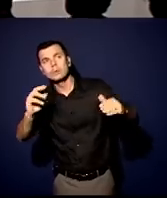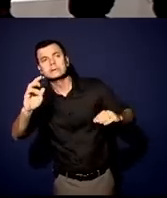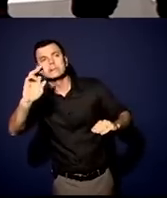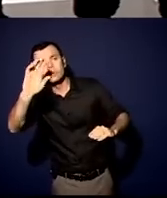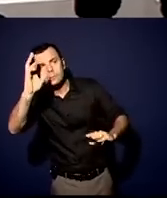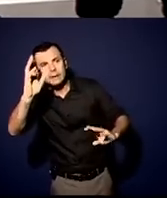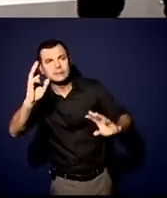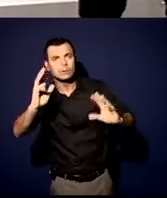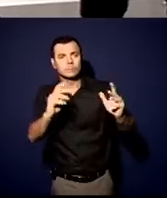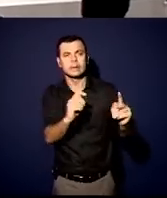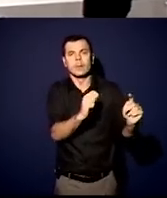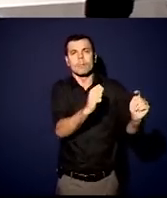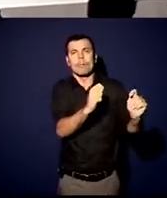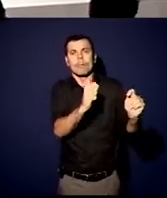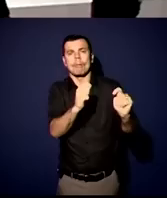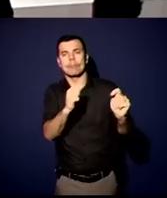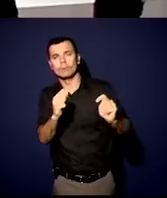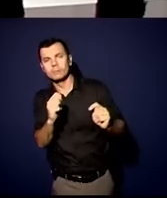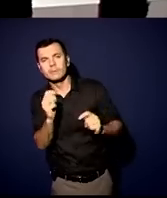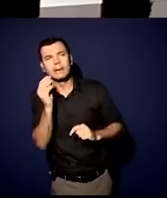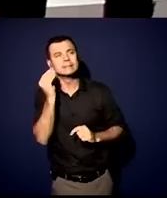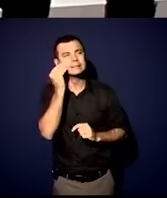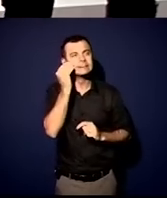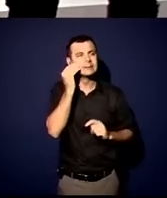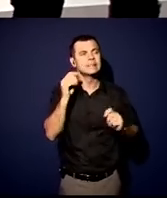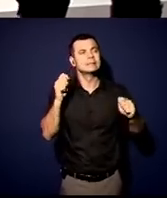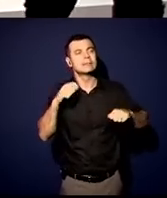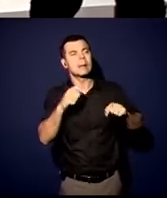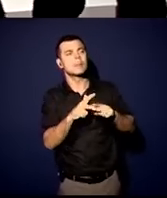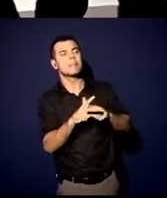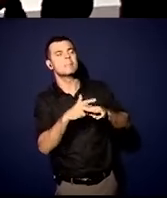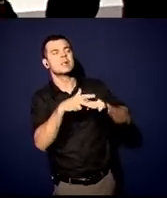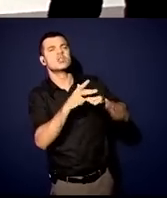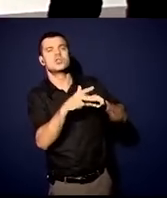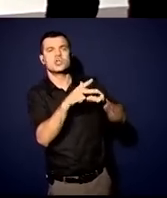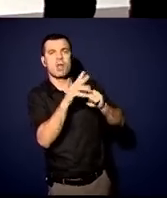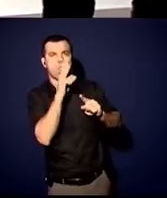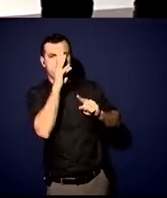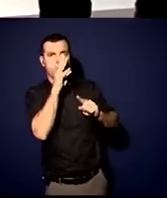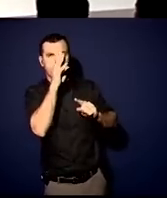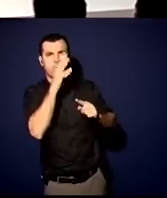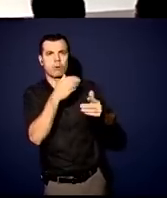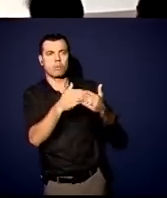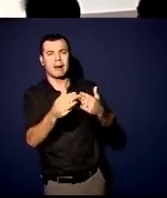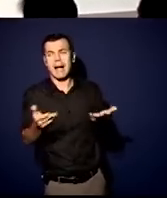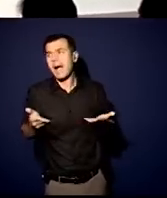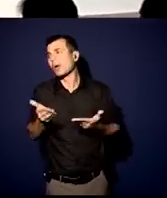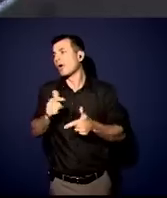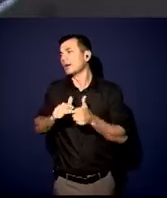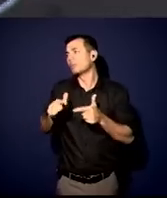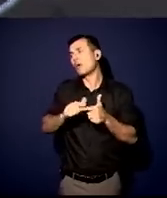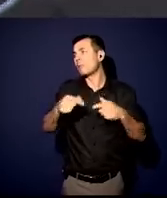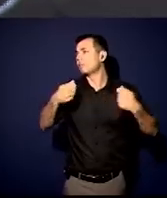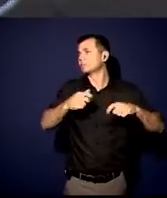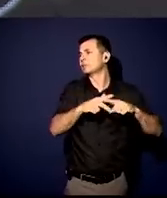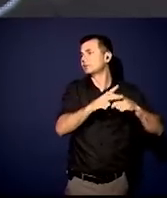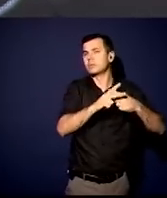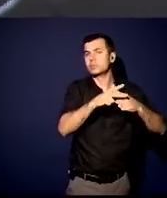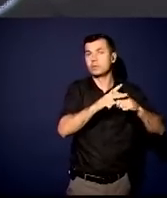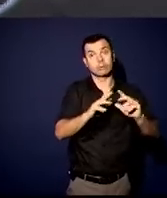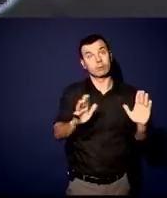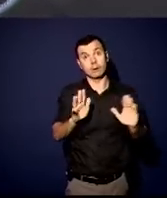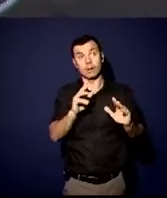economia para não ficar atentado a mexer um pouquinho no seu objetivo pelas dificuldades do momento se você